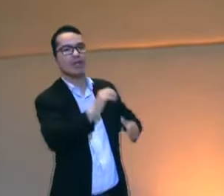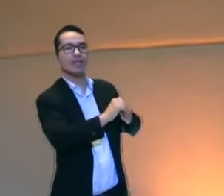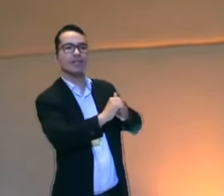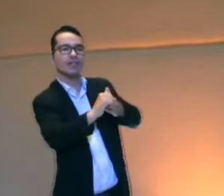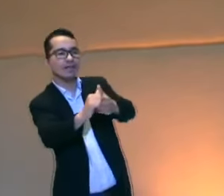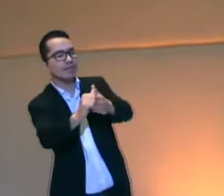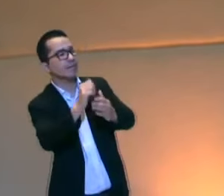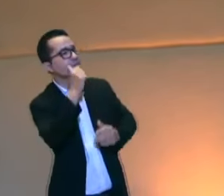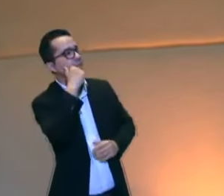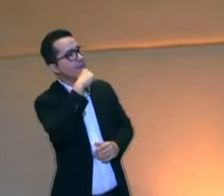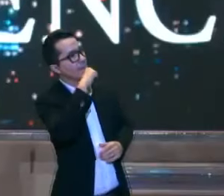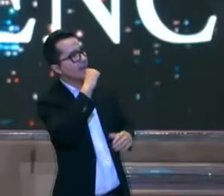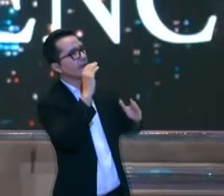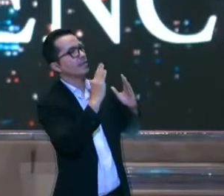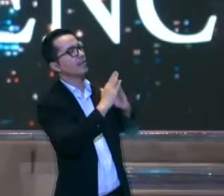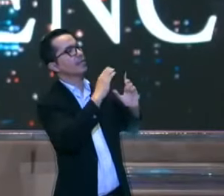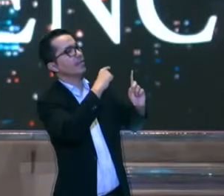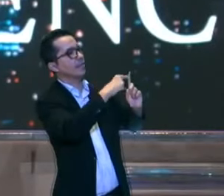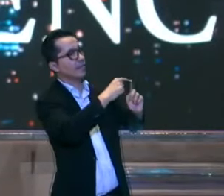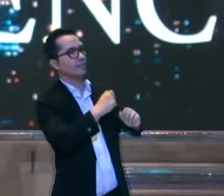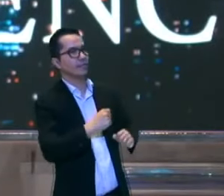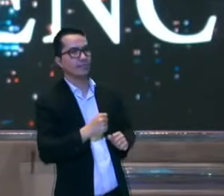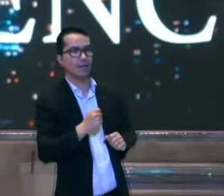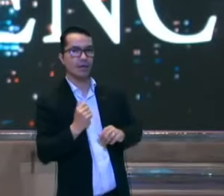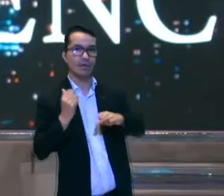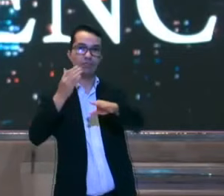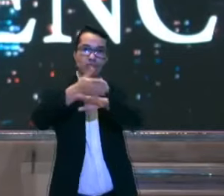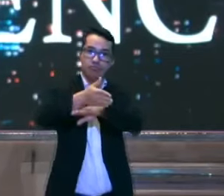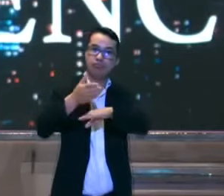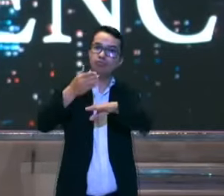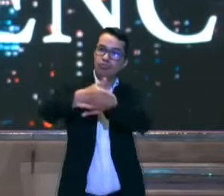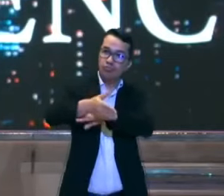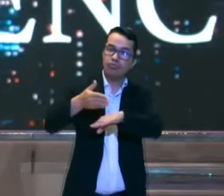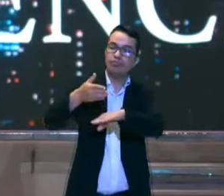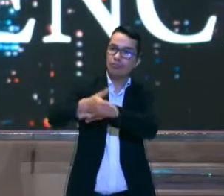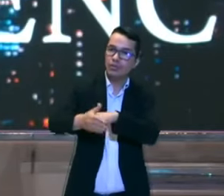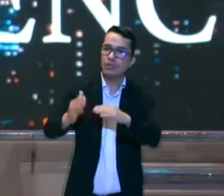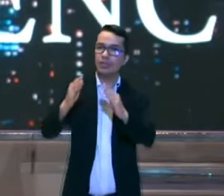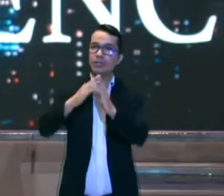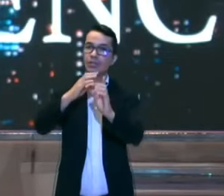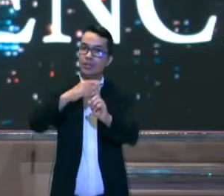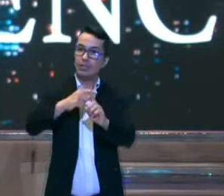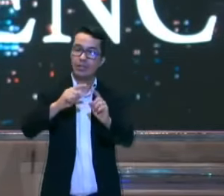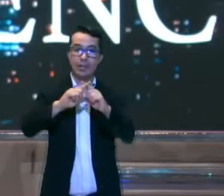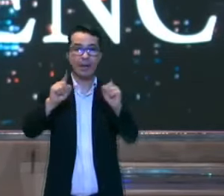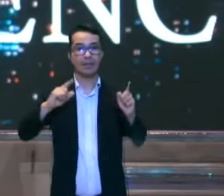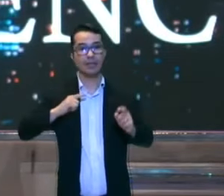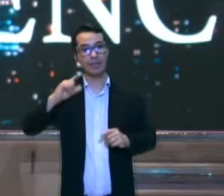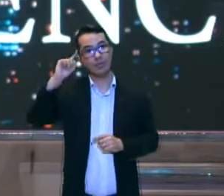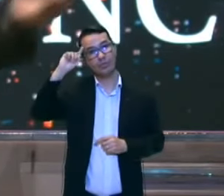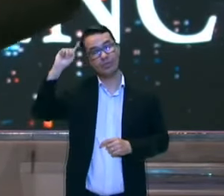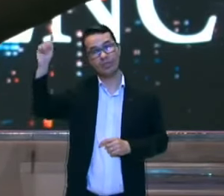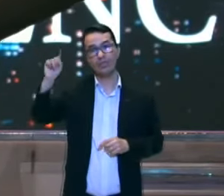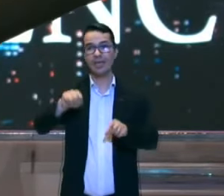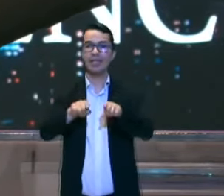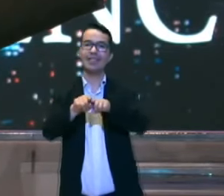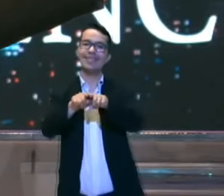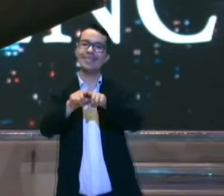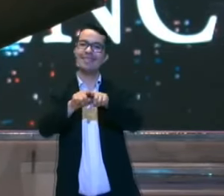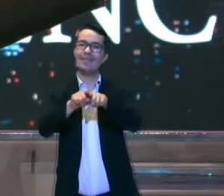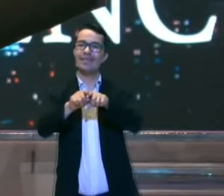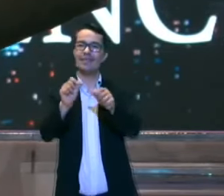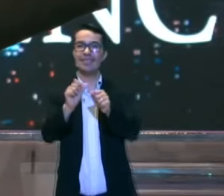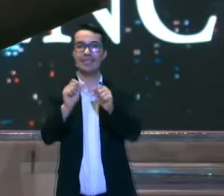curar. E até que estava dando certo. Até que o irmão fez uma festa e convidou minha